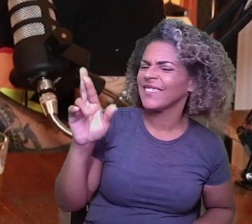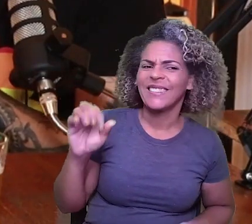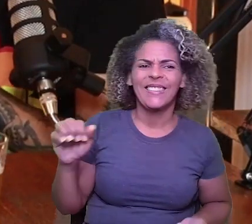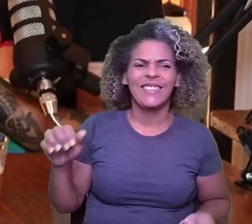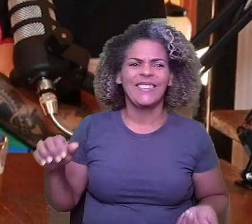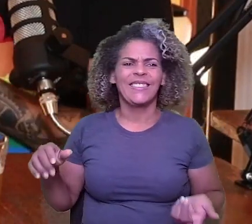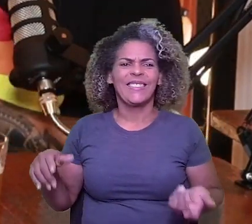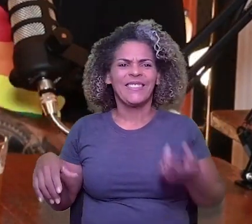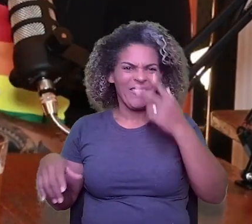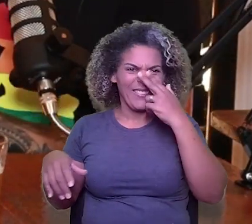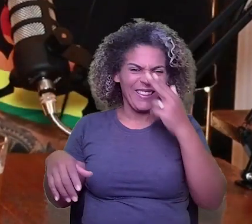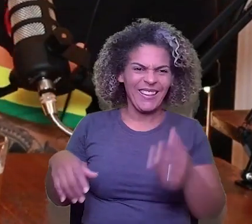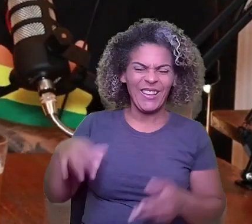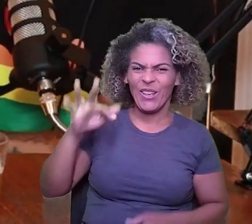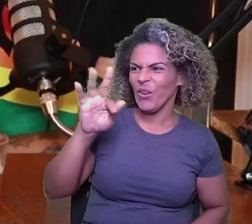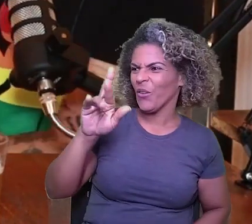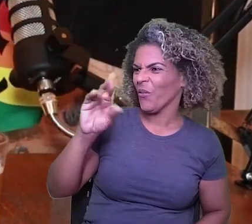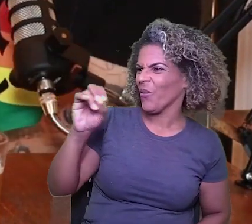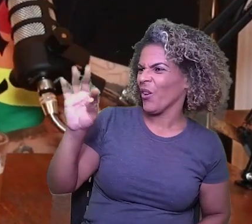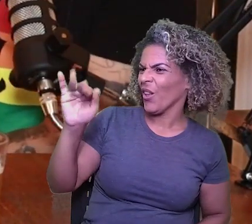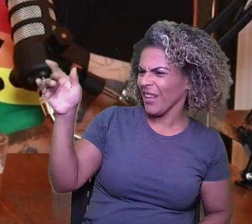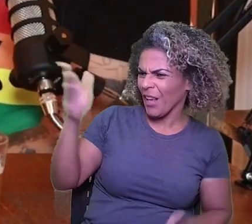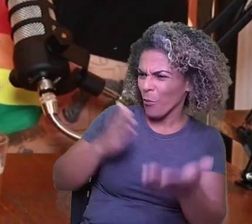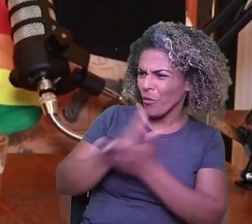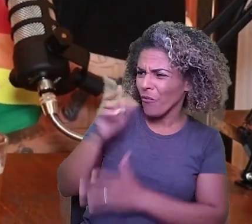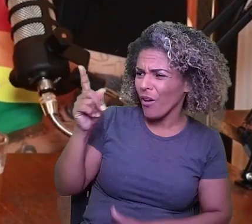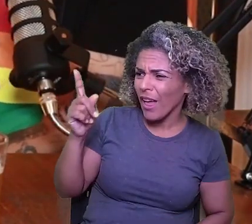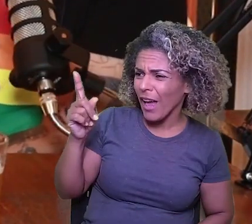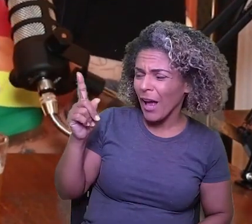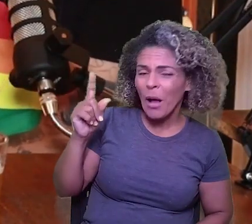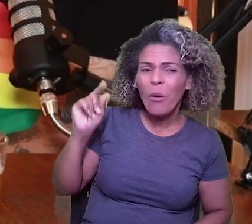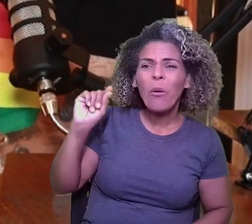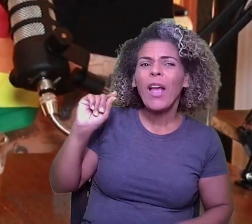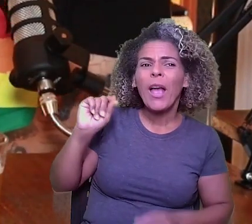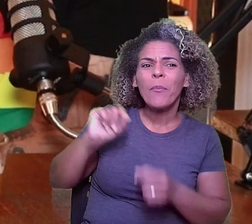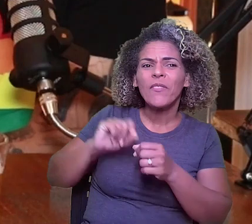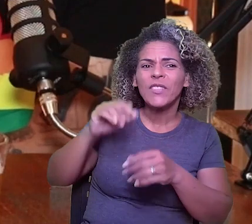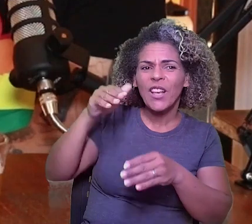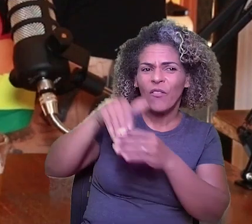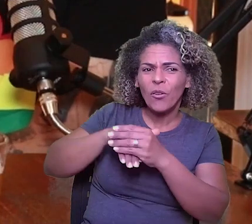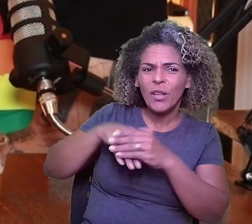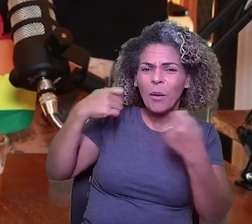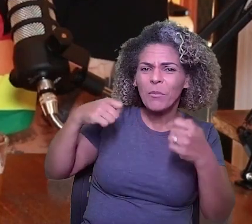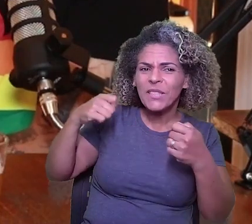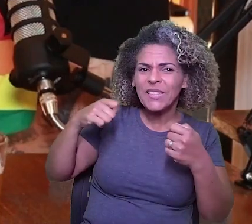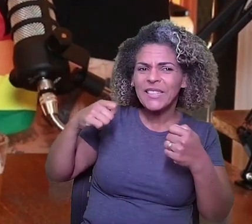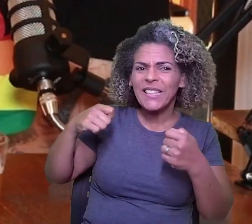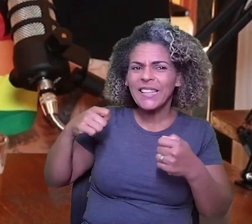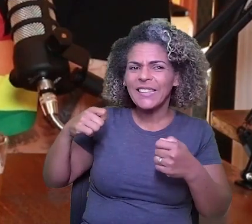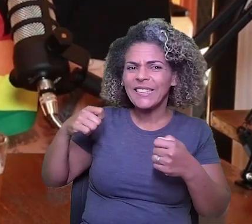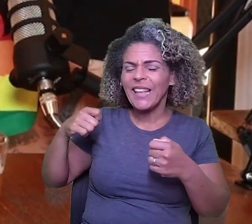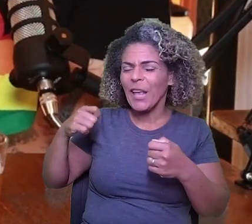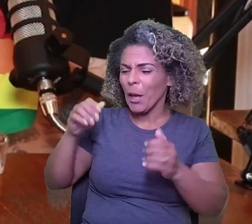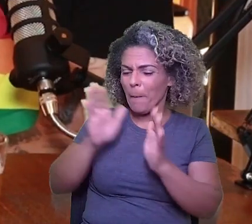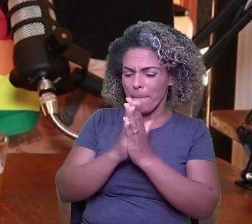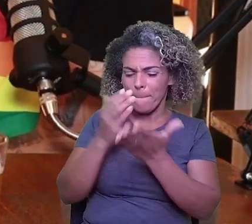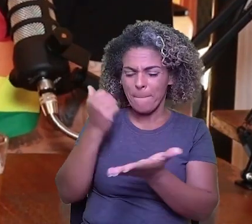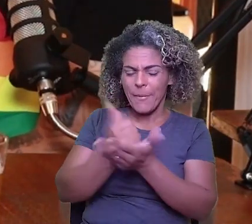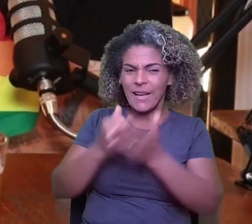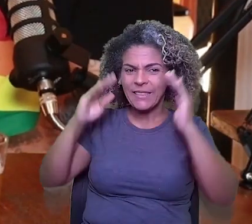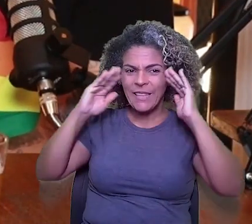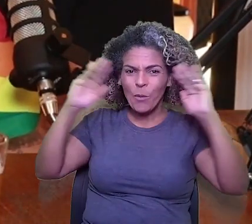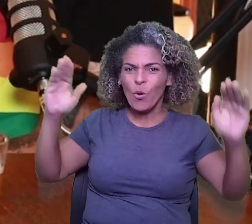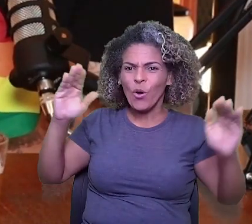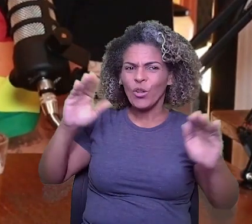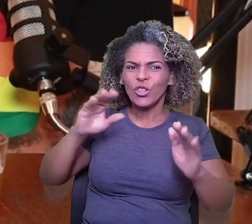Frota, bicho. Você viu? Você viu que ele aprovou lá? Pra poder votar... vai ter que ter o passaporte vacinal. E